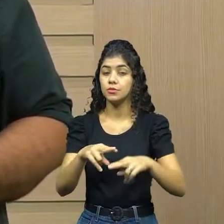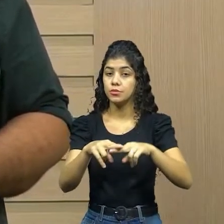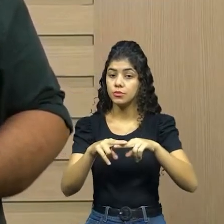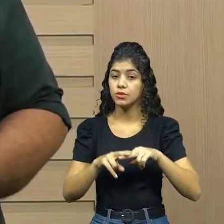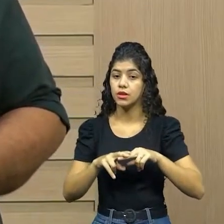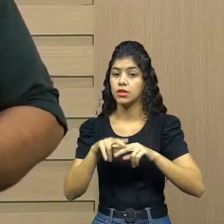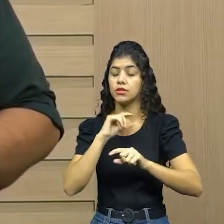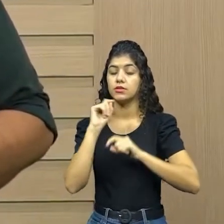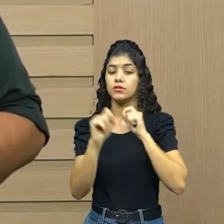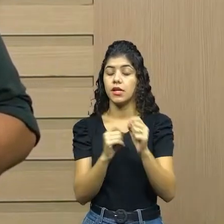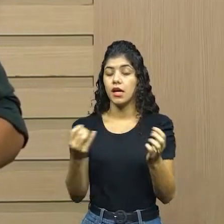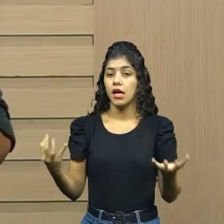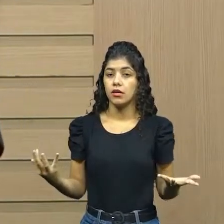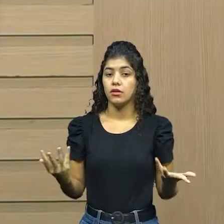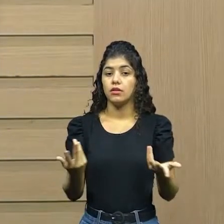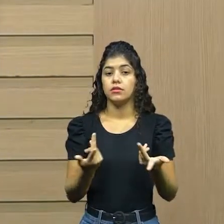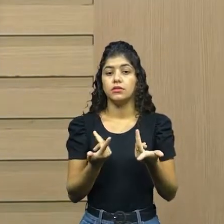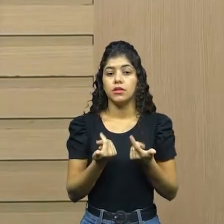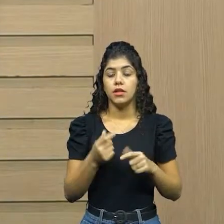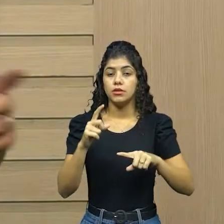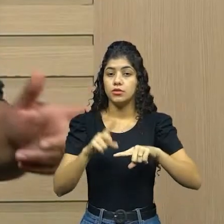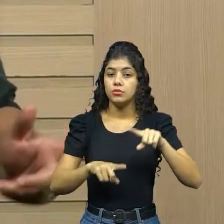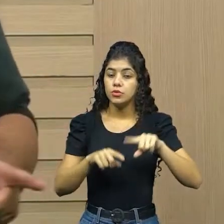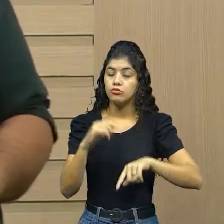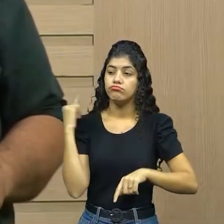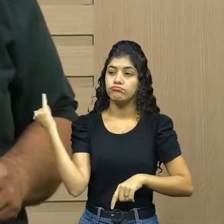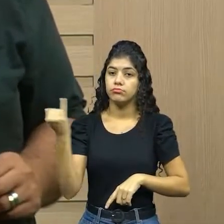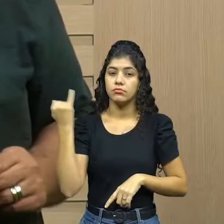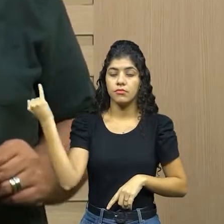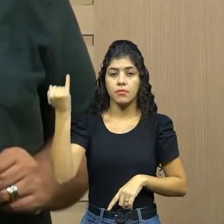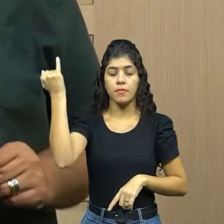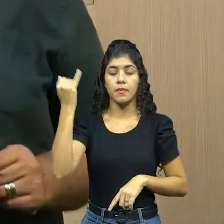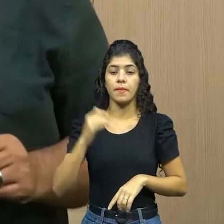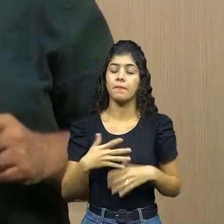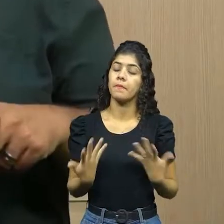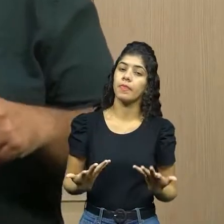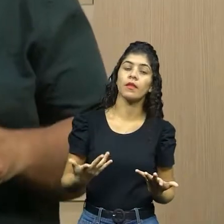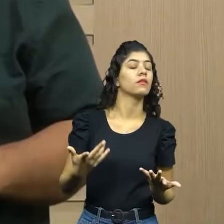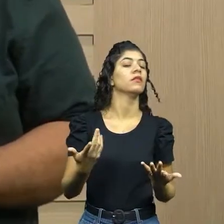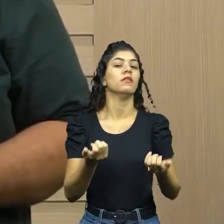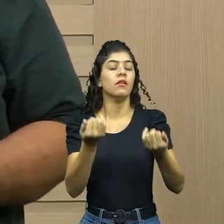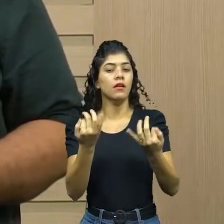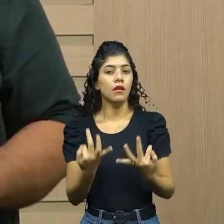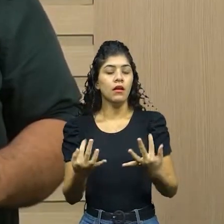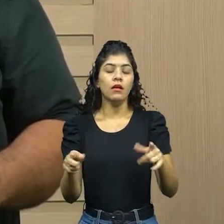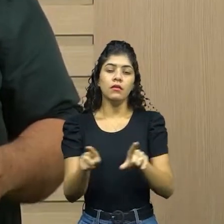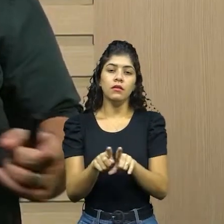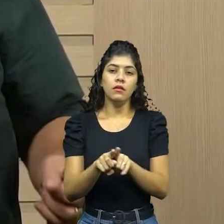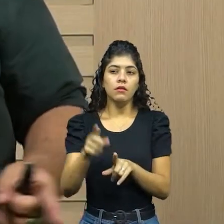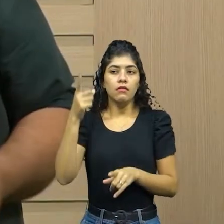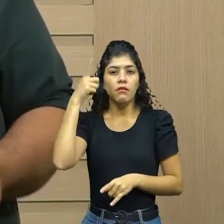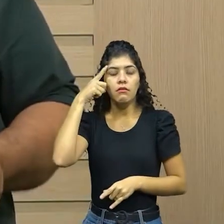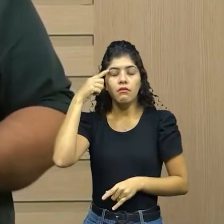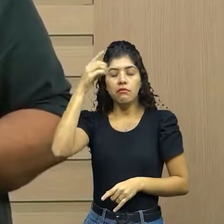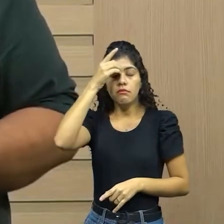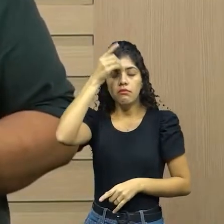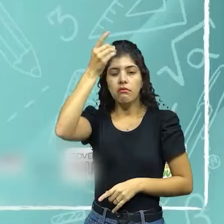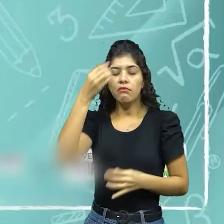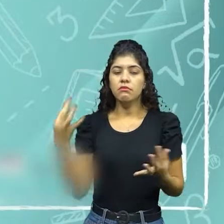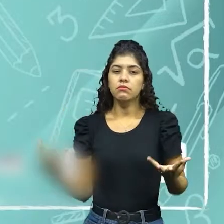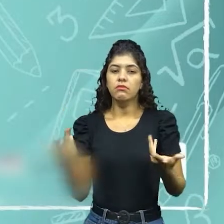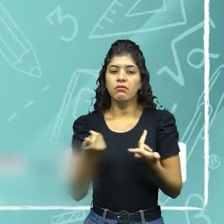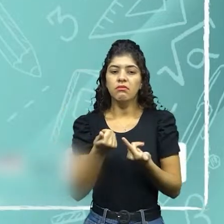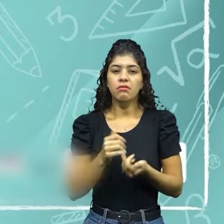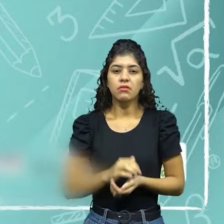isso que a qualidade do produto é extremamente importante. E nessa cadeira nós vamos falar um pouquinho sobre essa ideia da qualidade